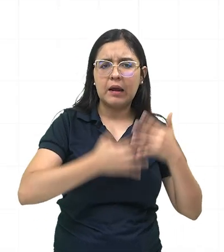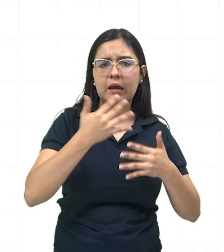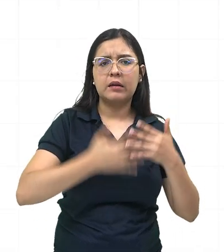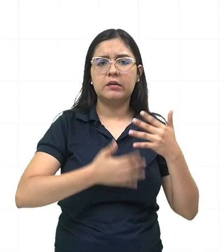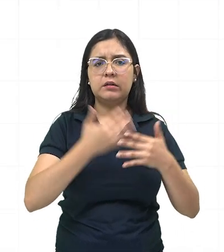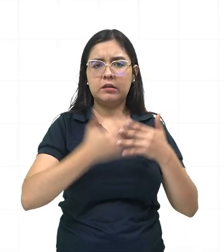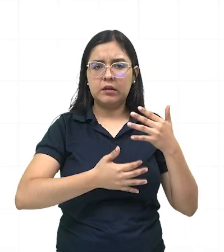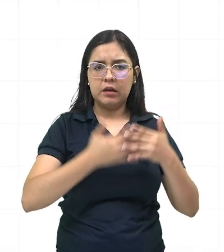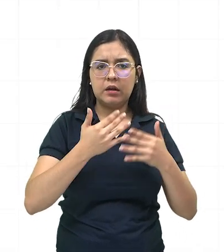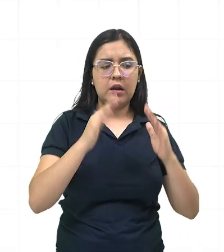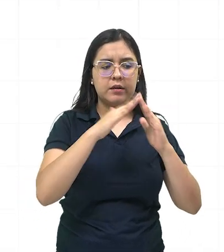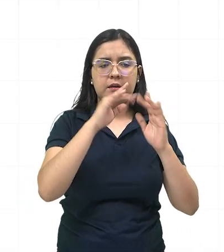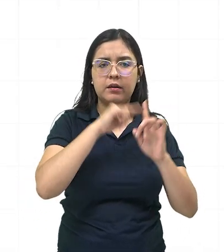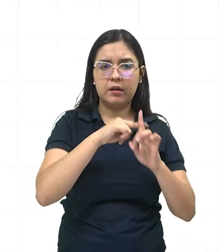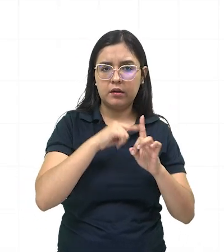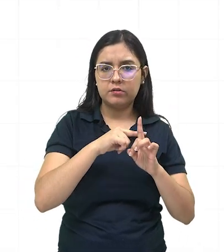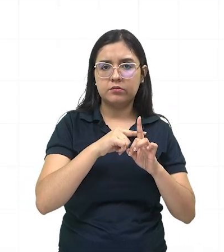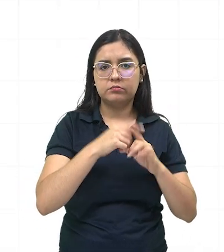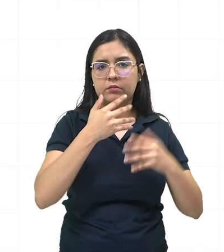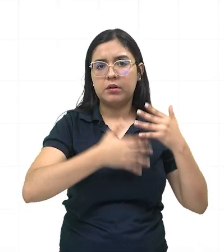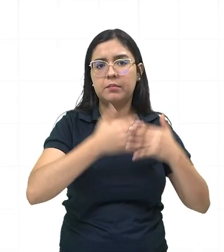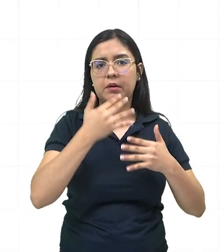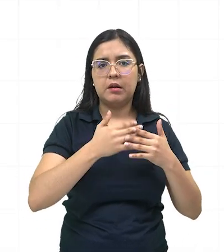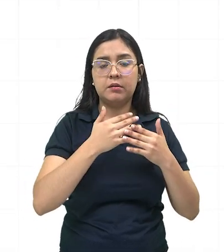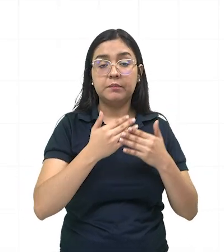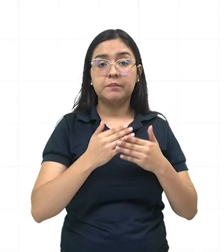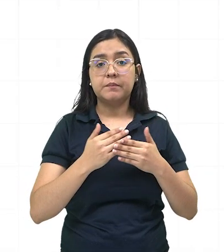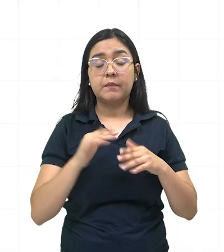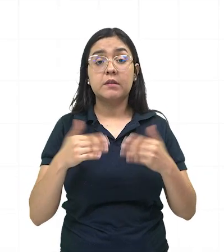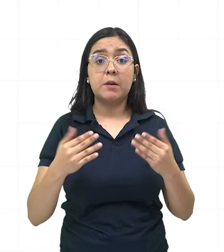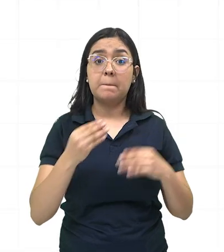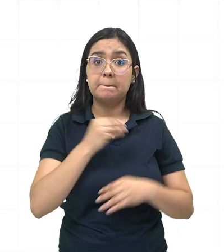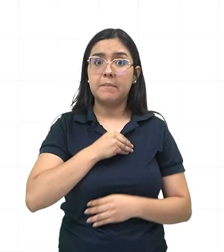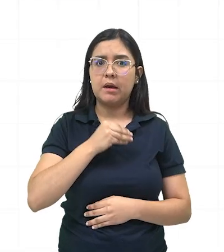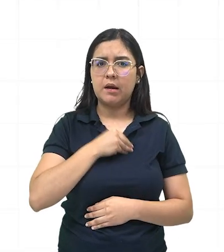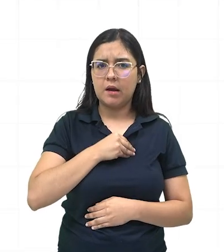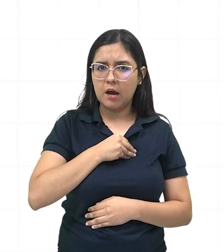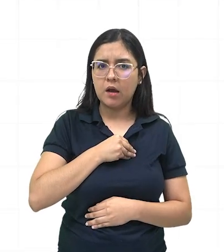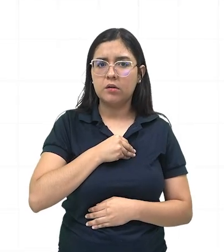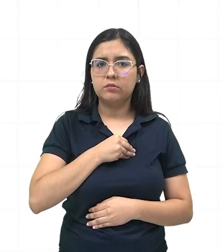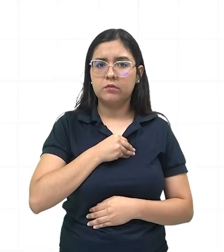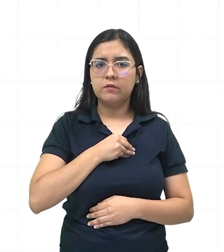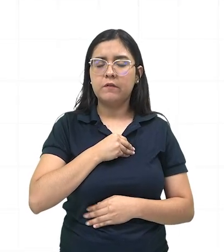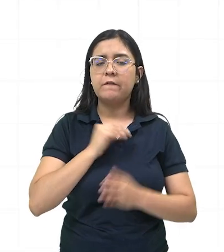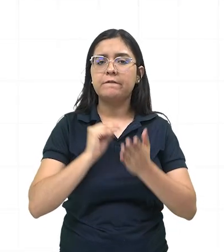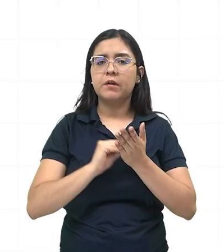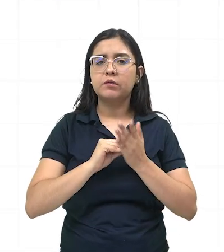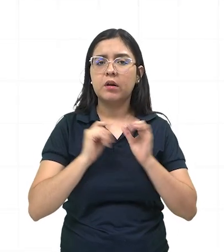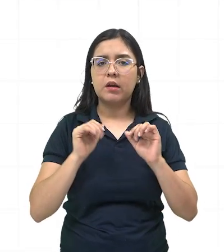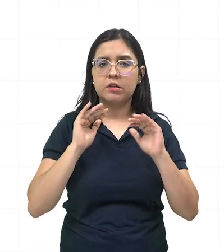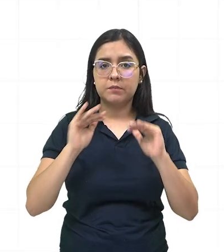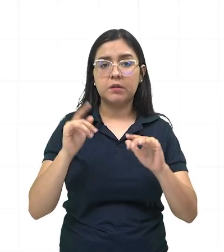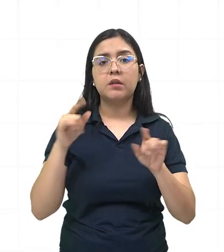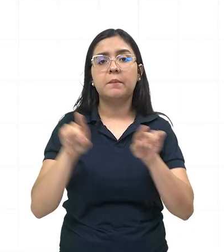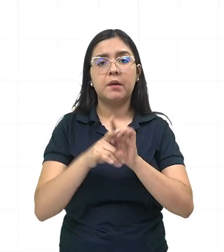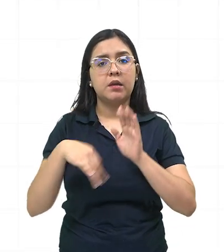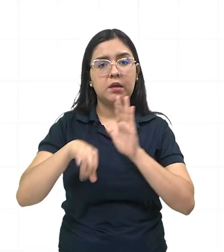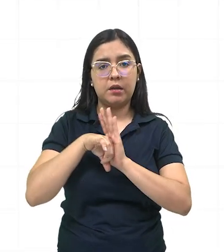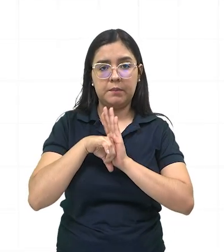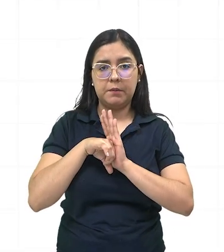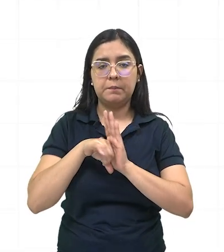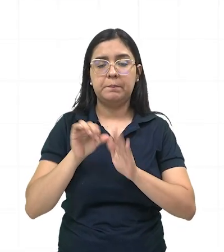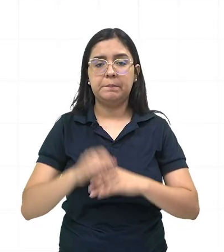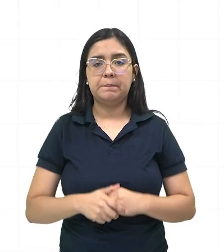a igreja ou o templo. Além de ser pecado e ser uma desonraria, é um crime,